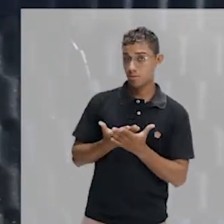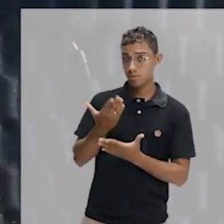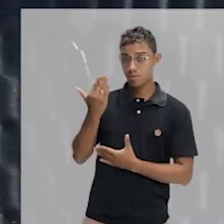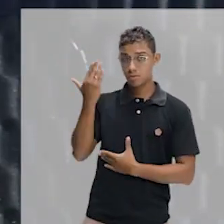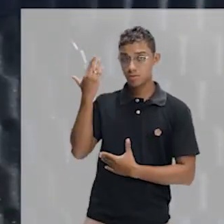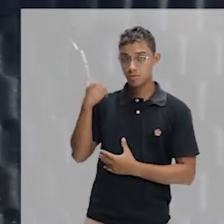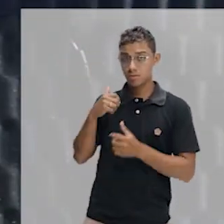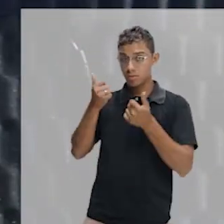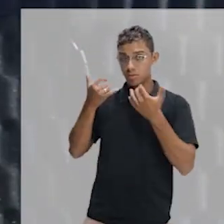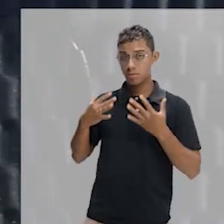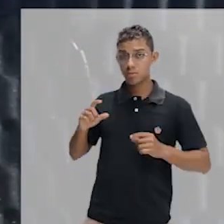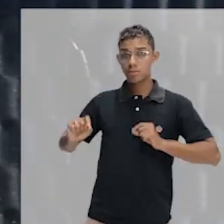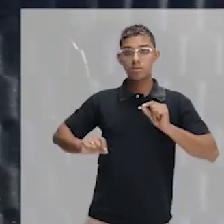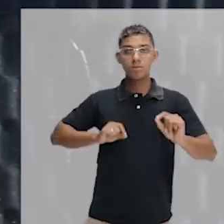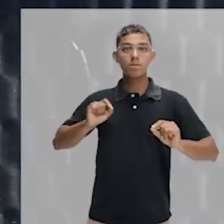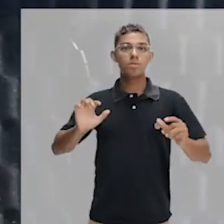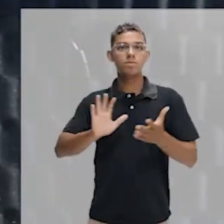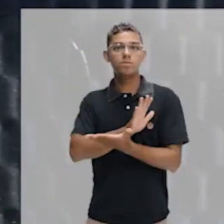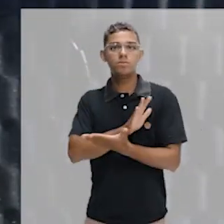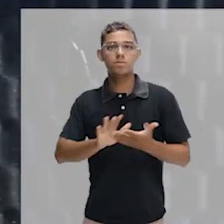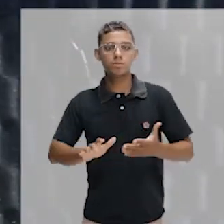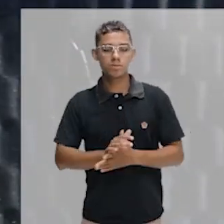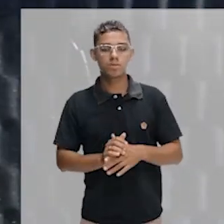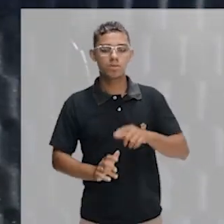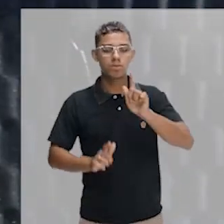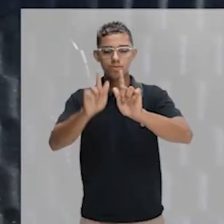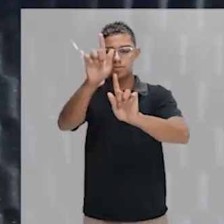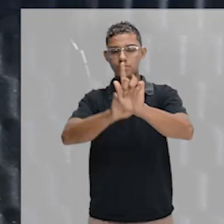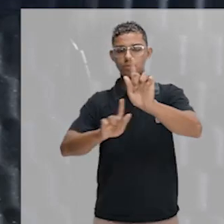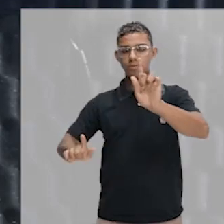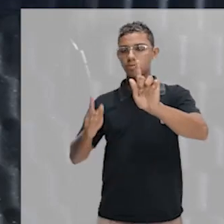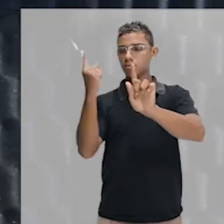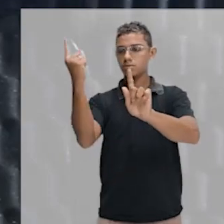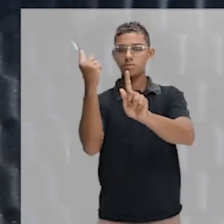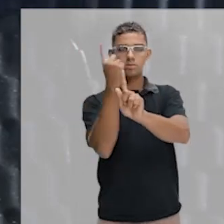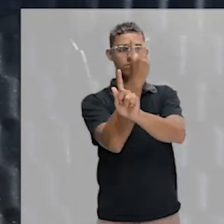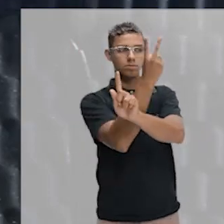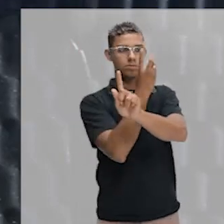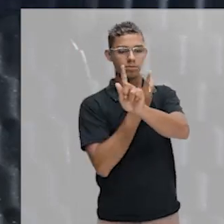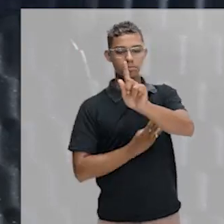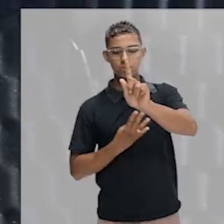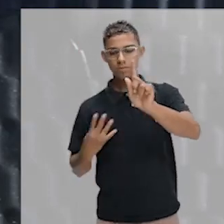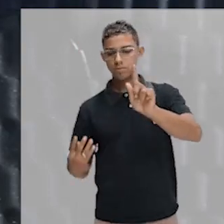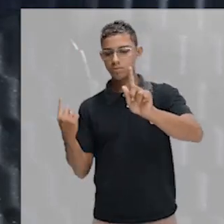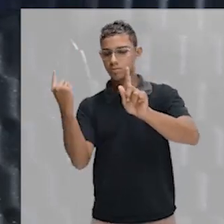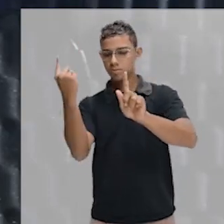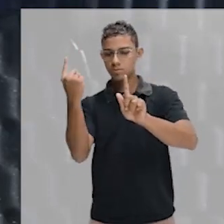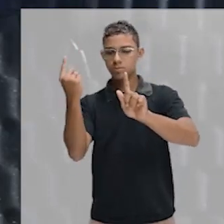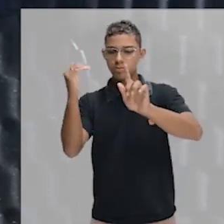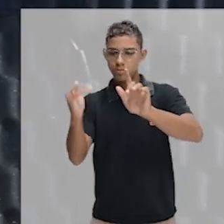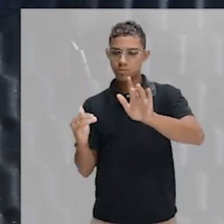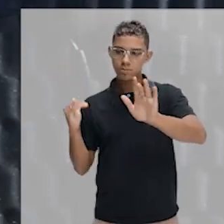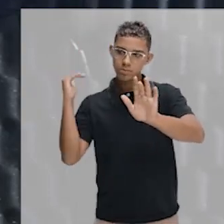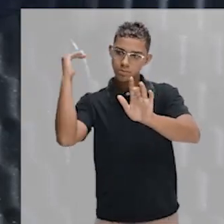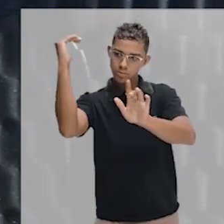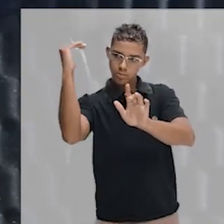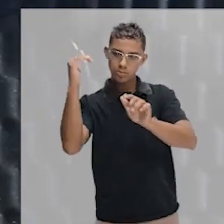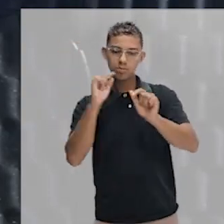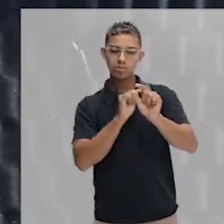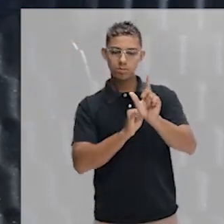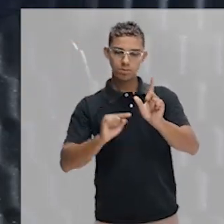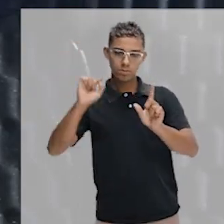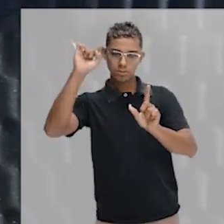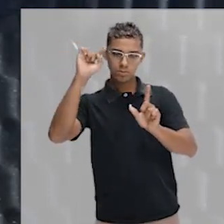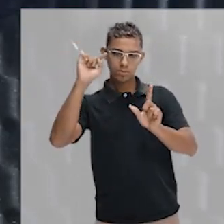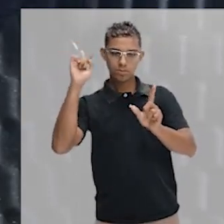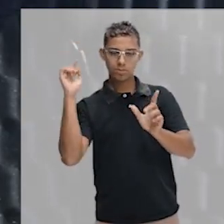nós vimos né que primeiro e segundo quadrante ou seja totalmente acima do eixo i x tá o ponto que